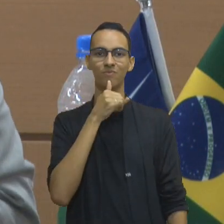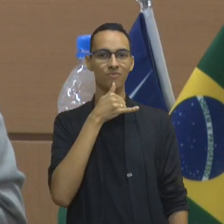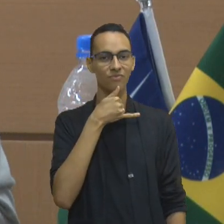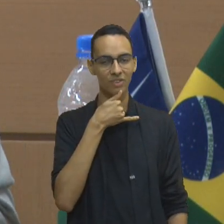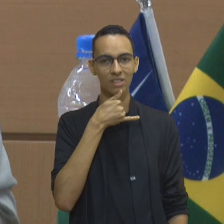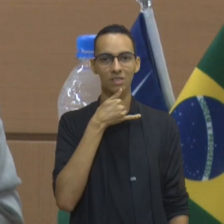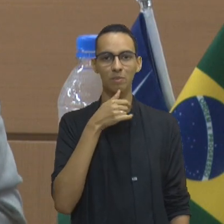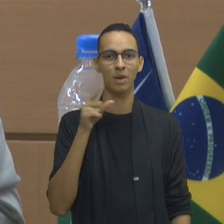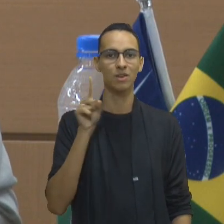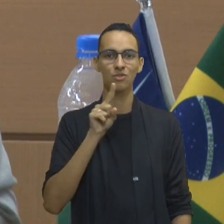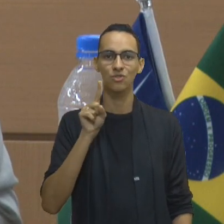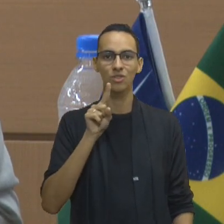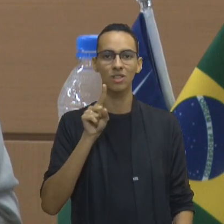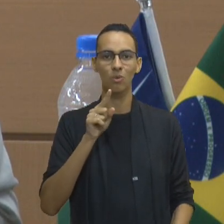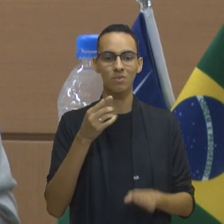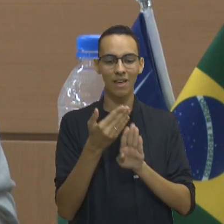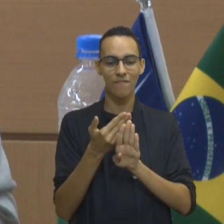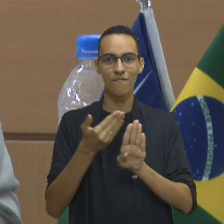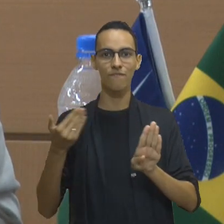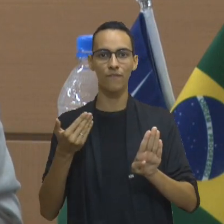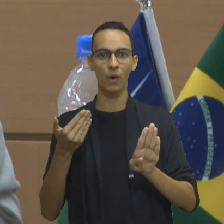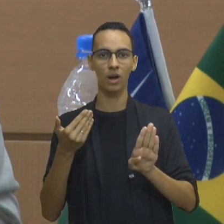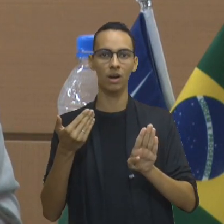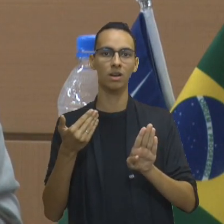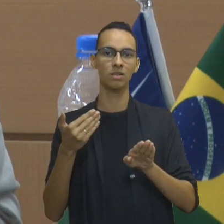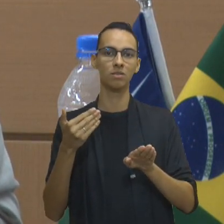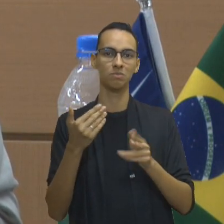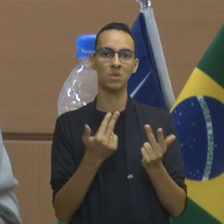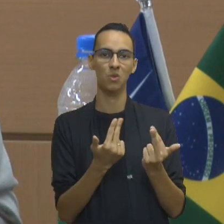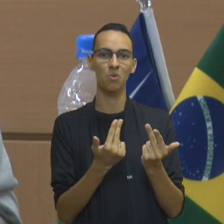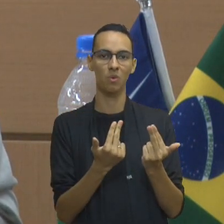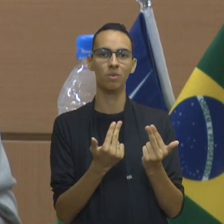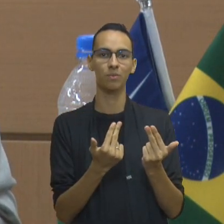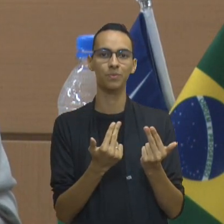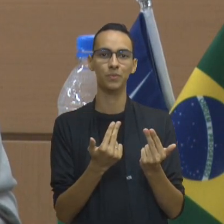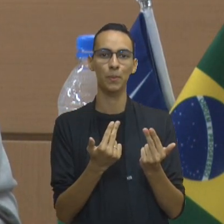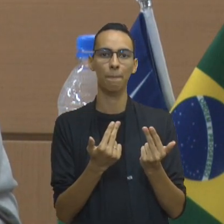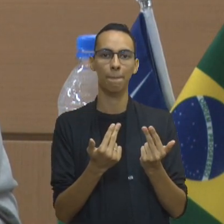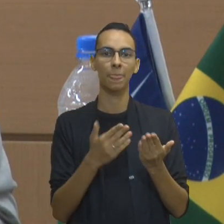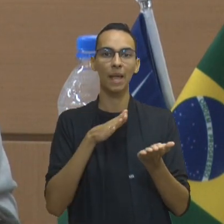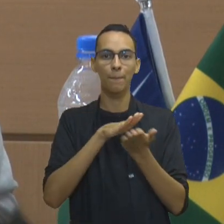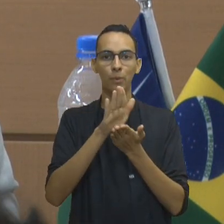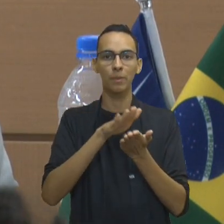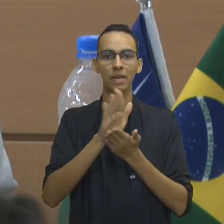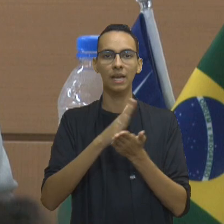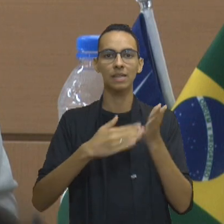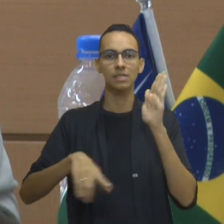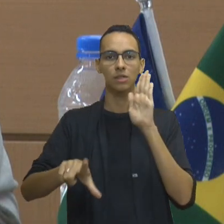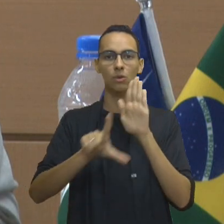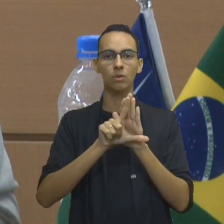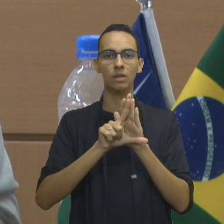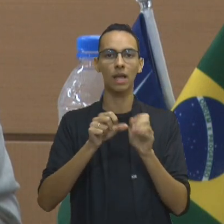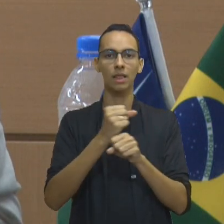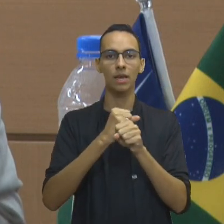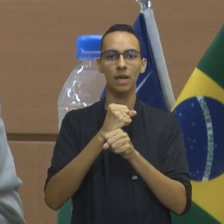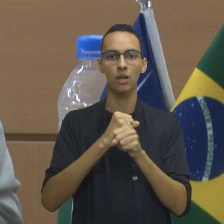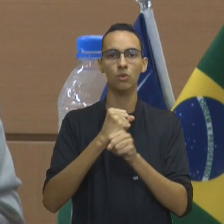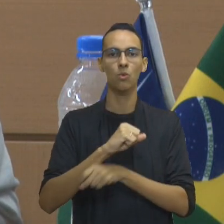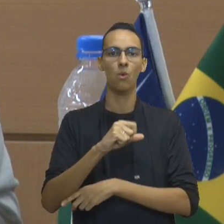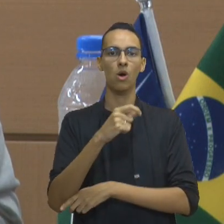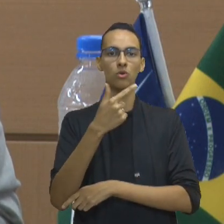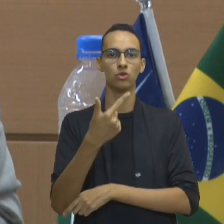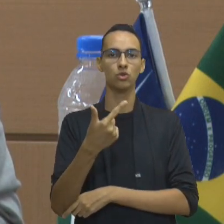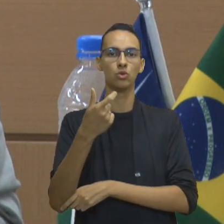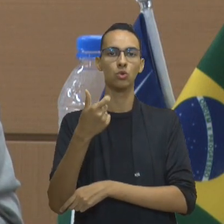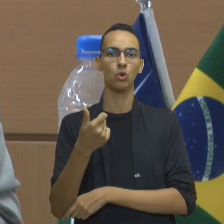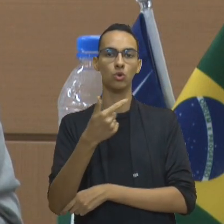imune a essa conjuntura. A publicação da Lei Orçamentária Anual de 2025, no